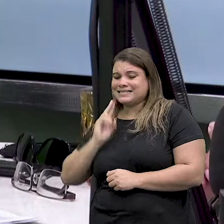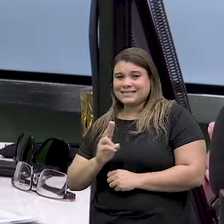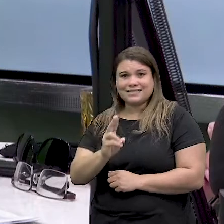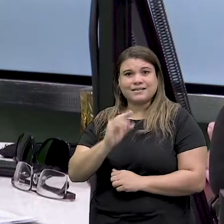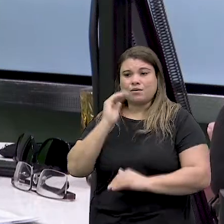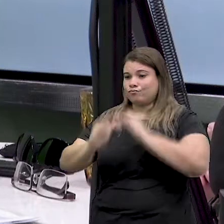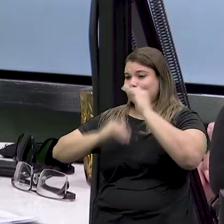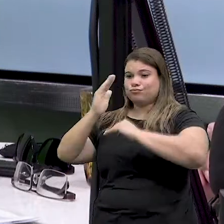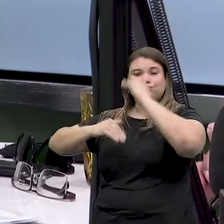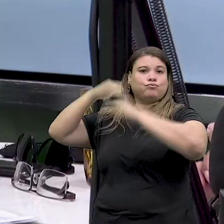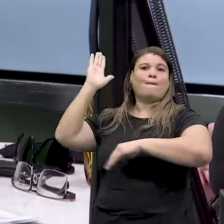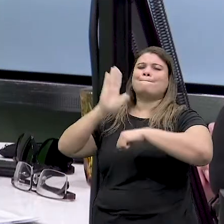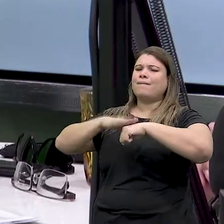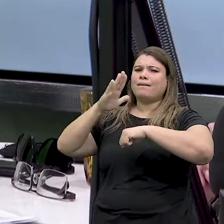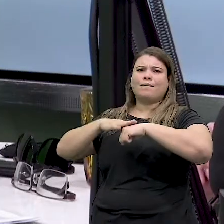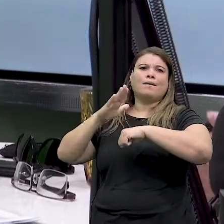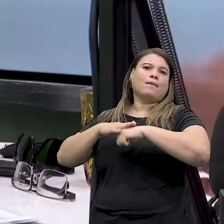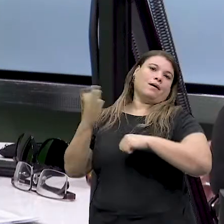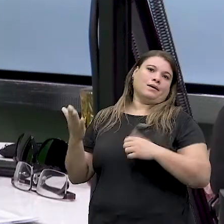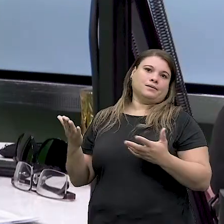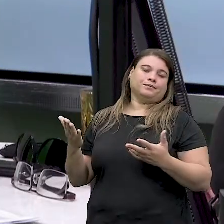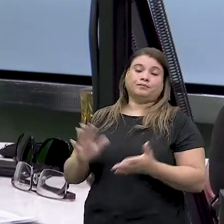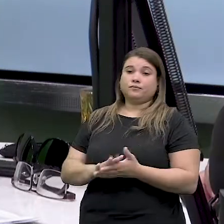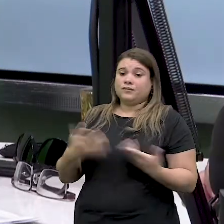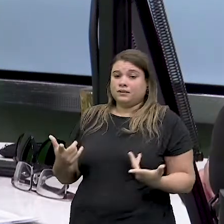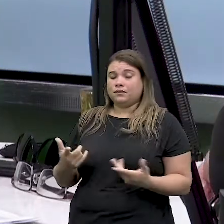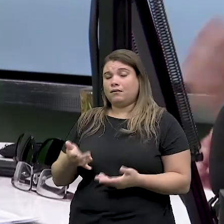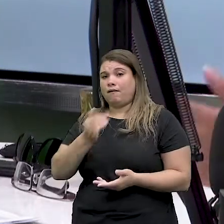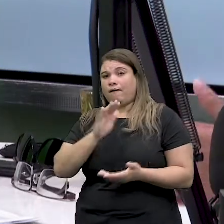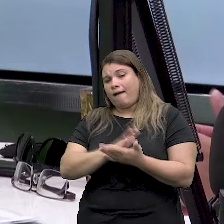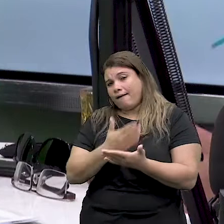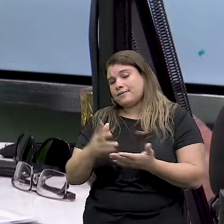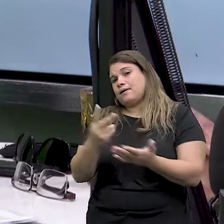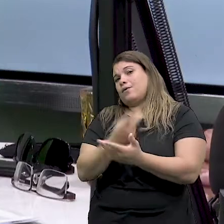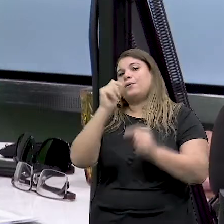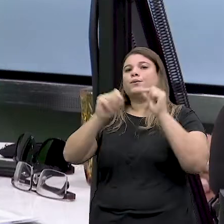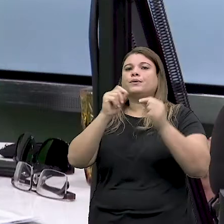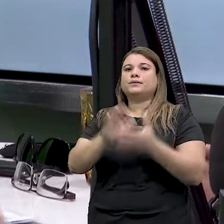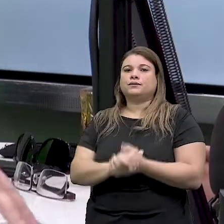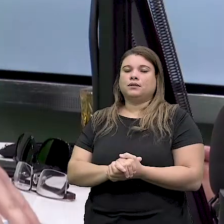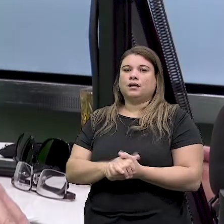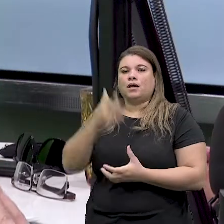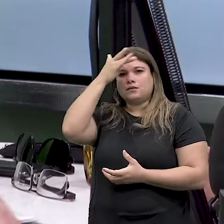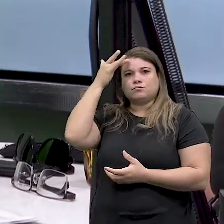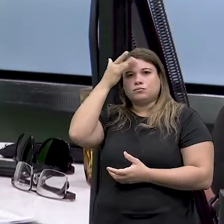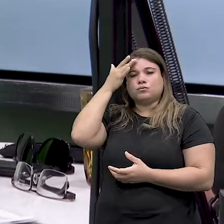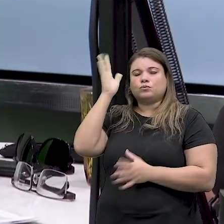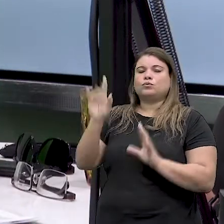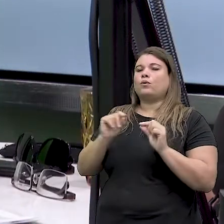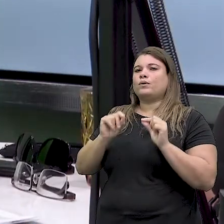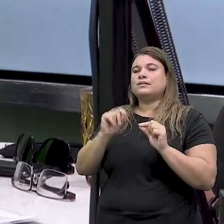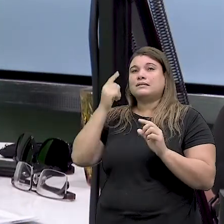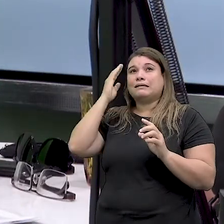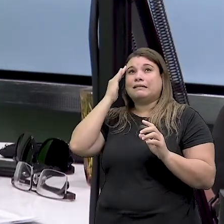o prefeito, o governador, não traz empresa. Aí eu fico imaginando a pessoa colocar a empresa nas costas e trazendo para o município. Isso